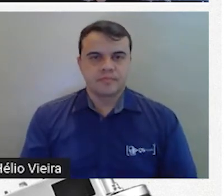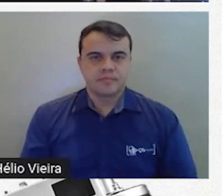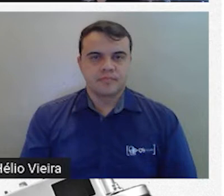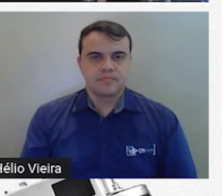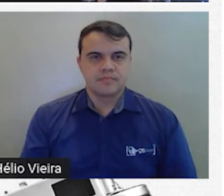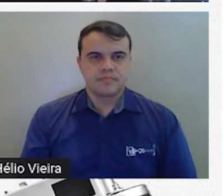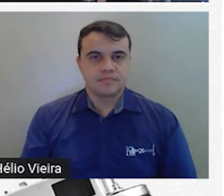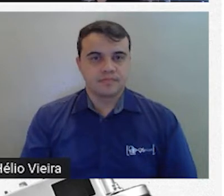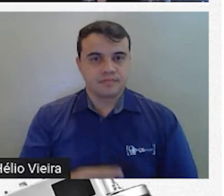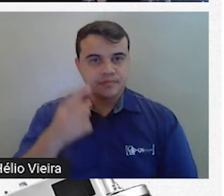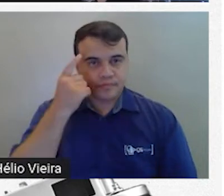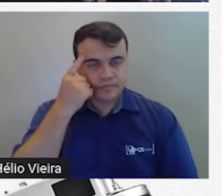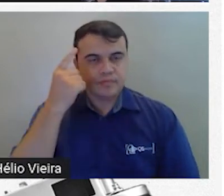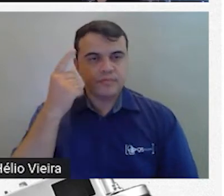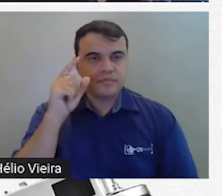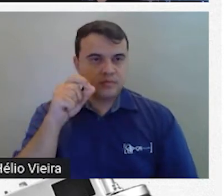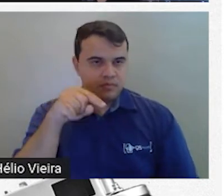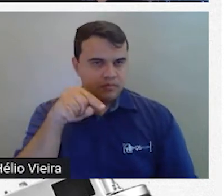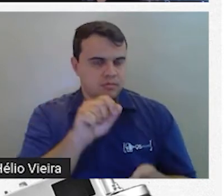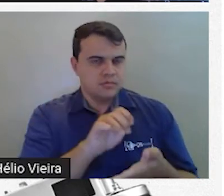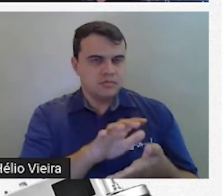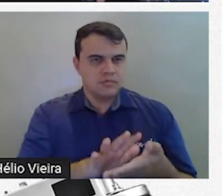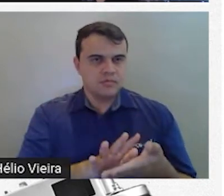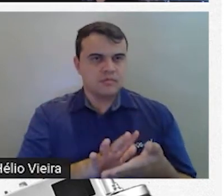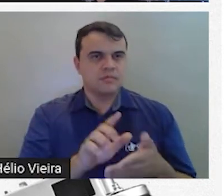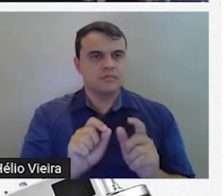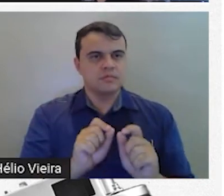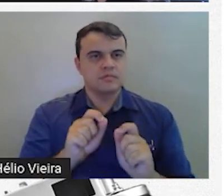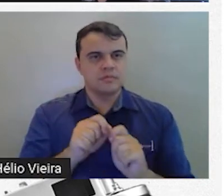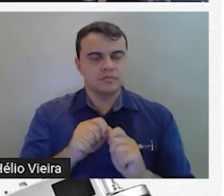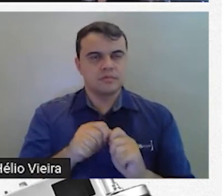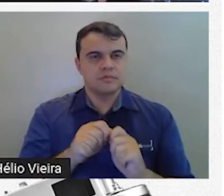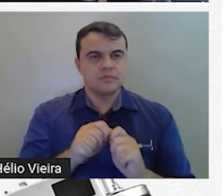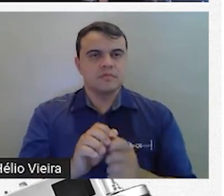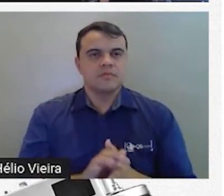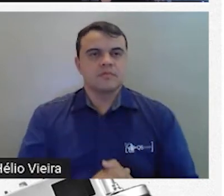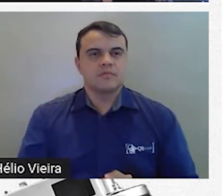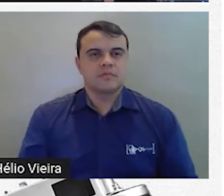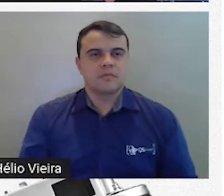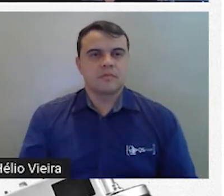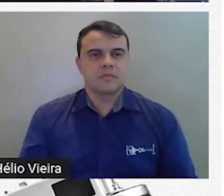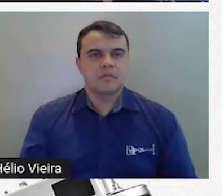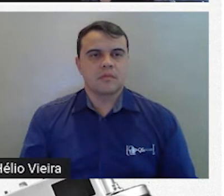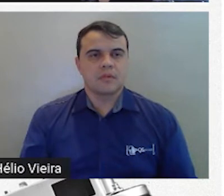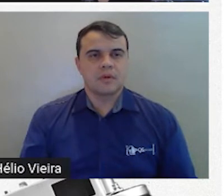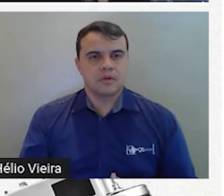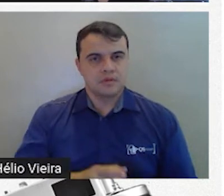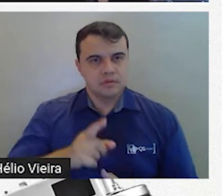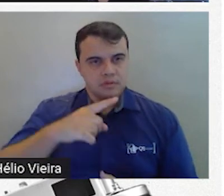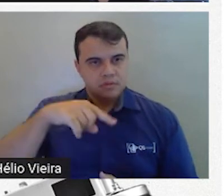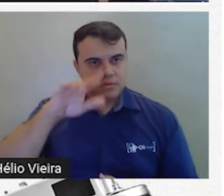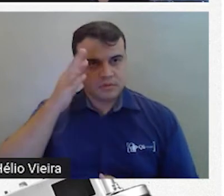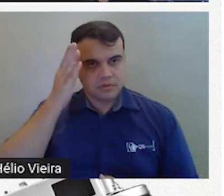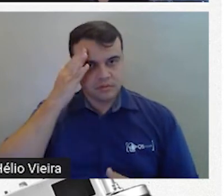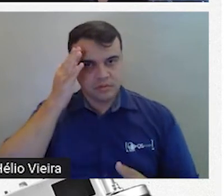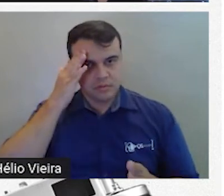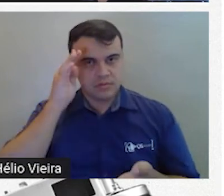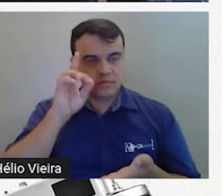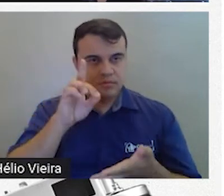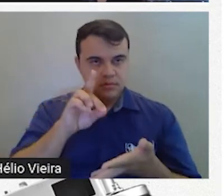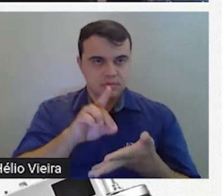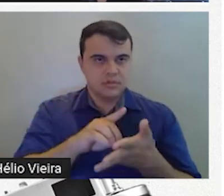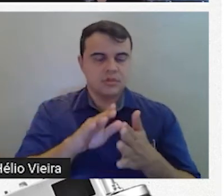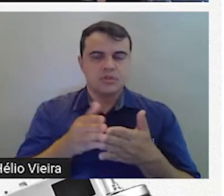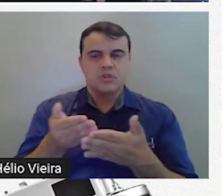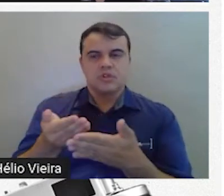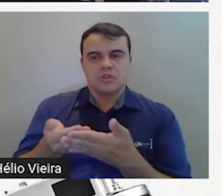Então, a ideia da atividade a gente sabe que da realidade das